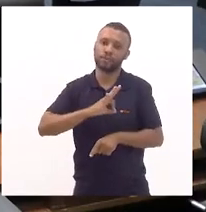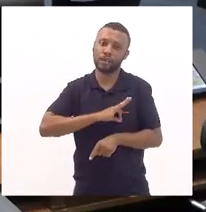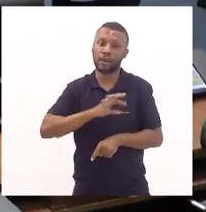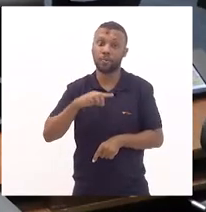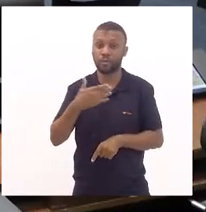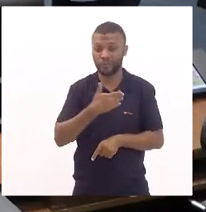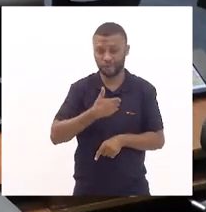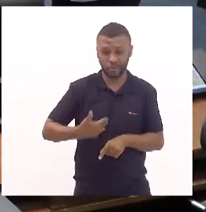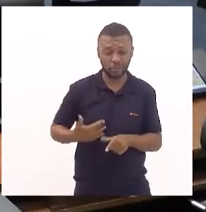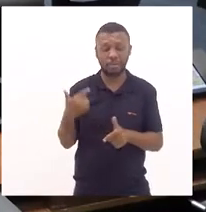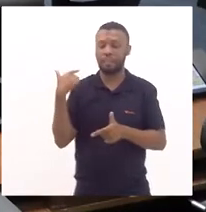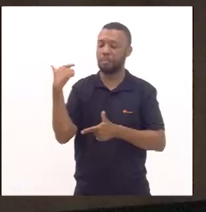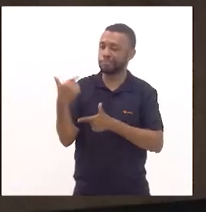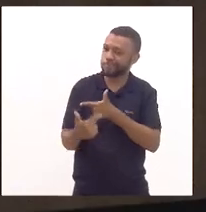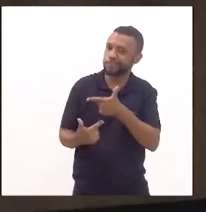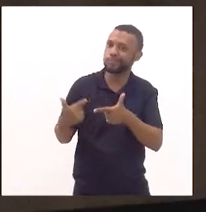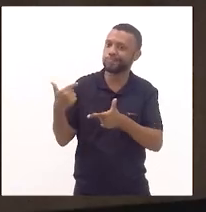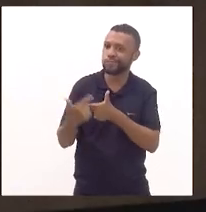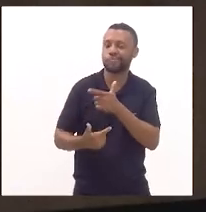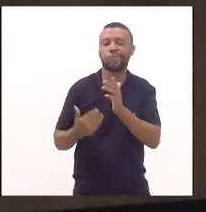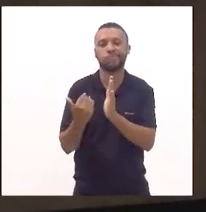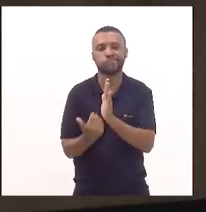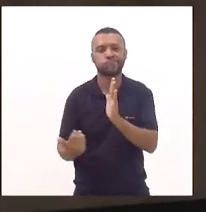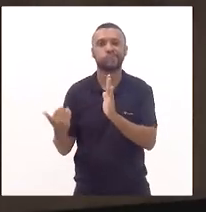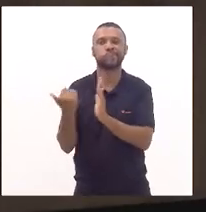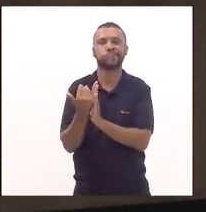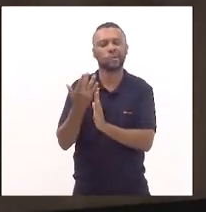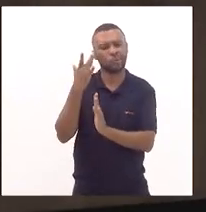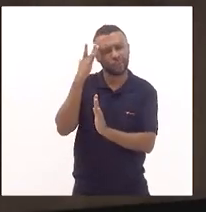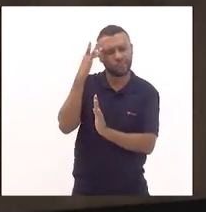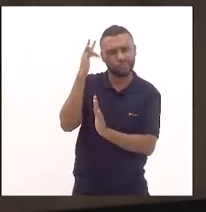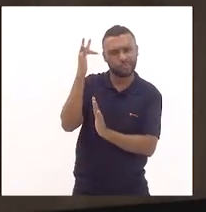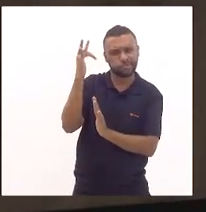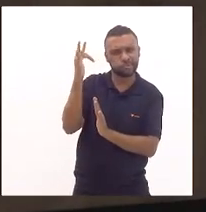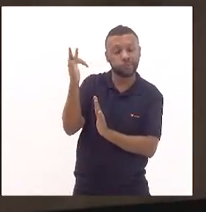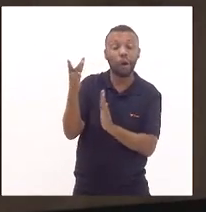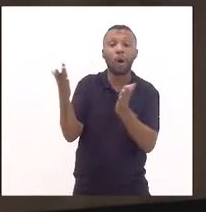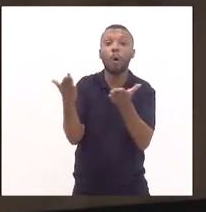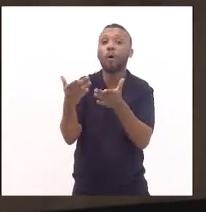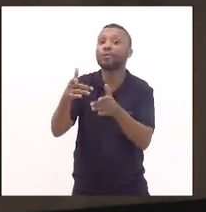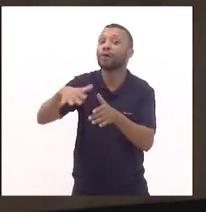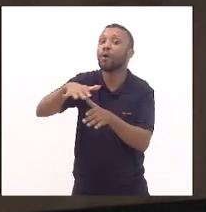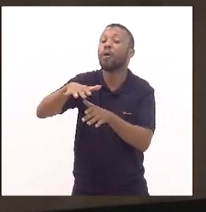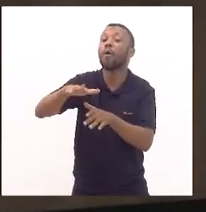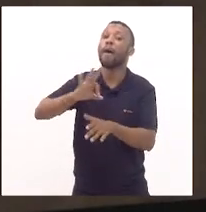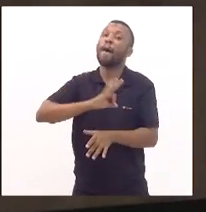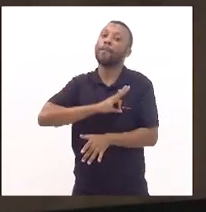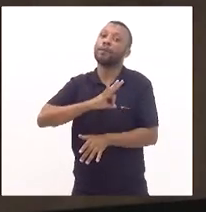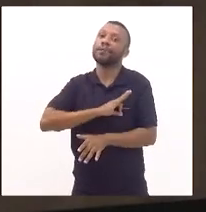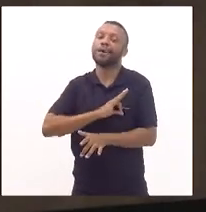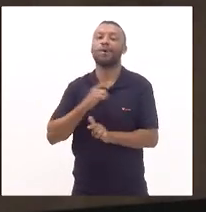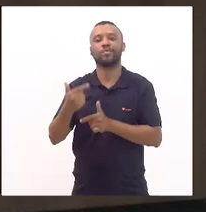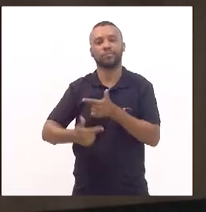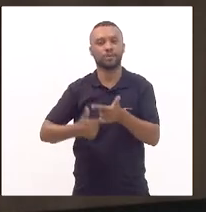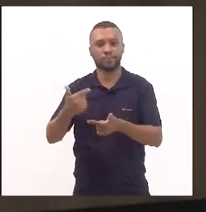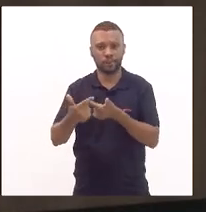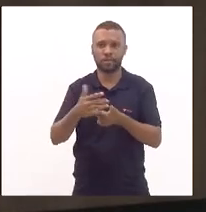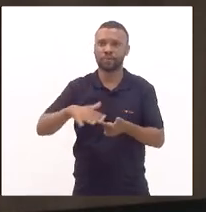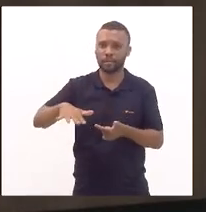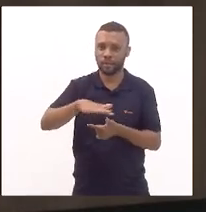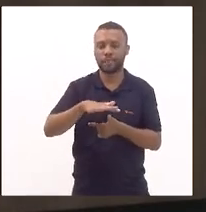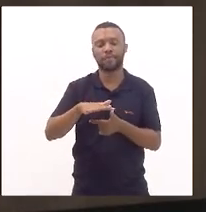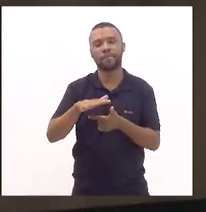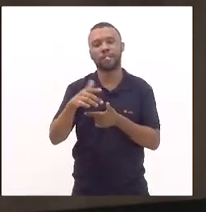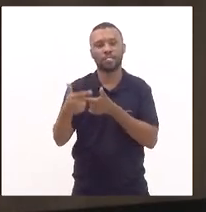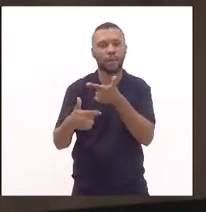governador vem trabalhando incessantemente, dia a dia. Hoje, os policiais que estão na ativa, aí vêm